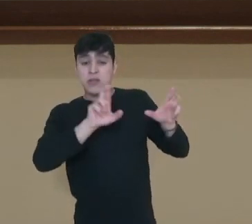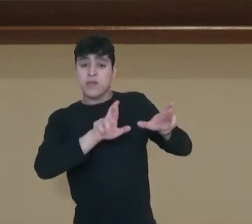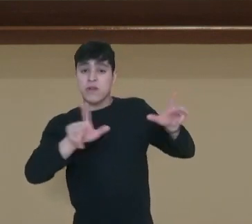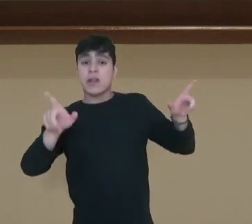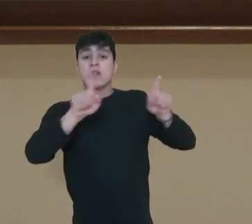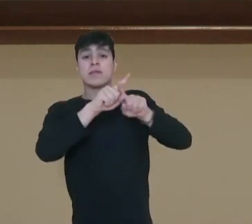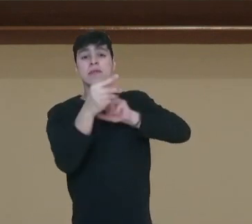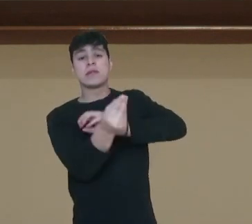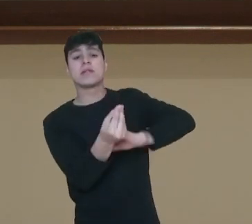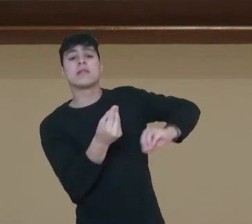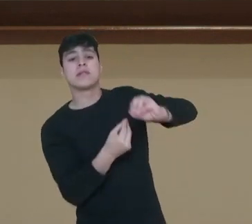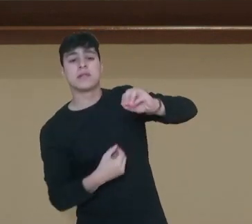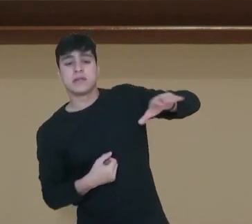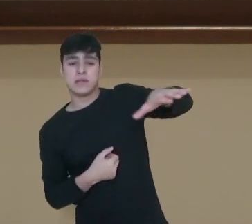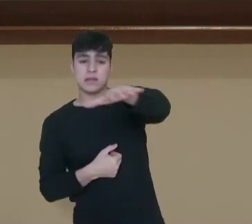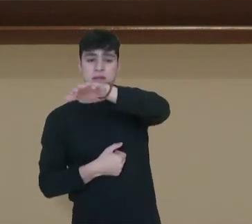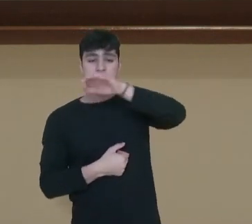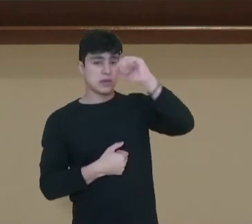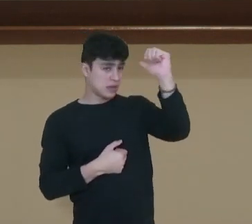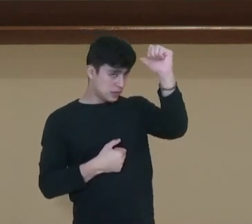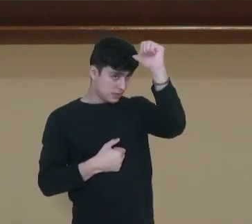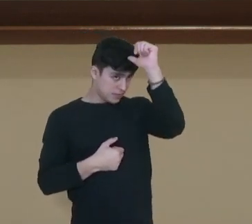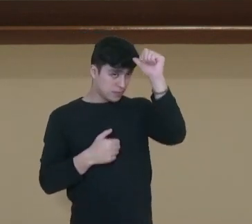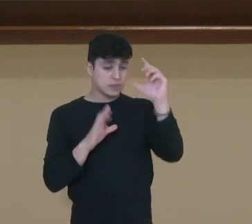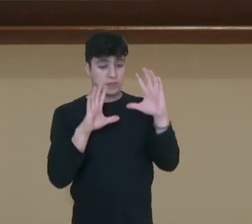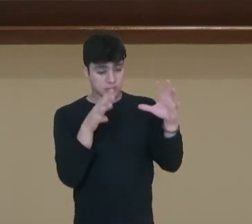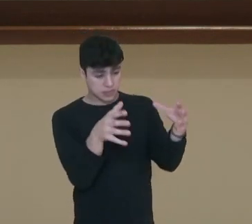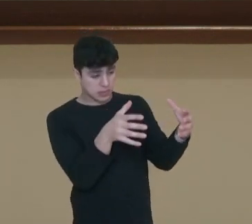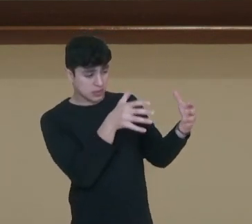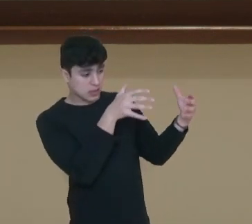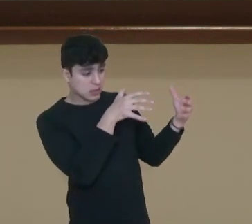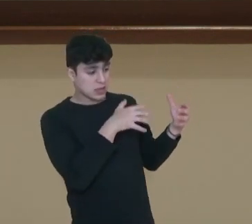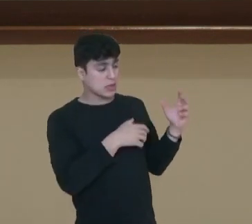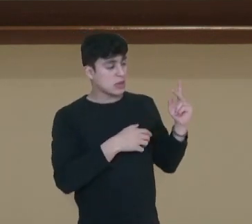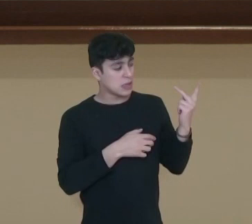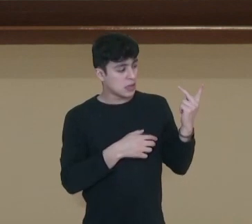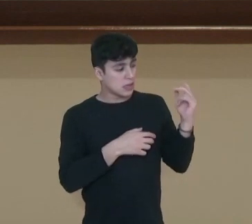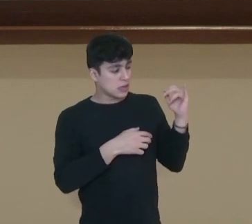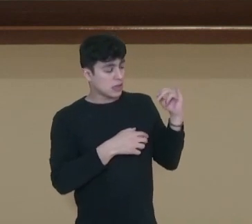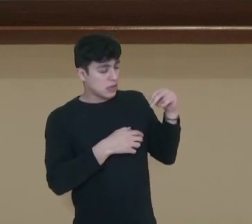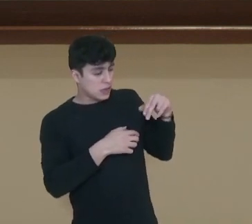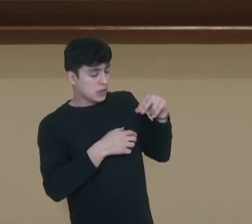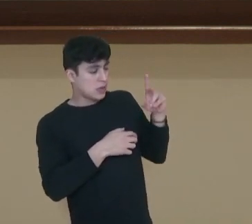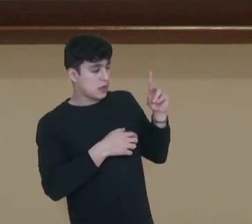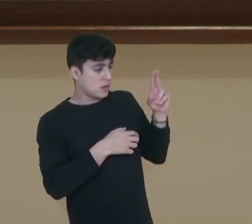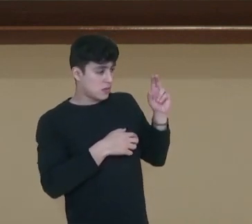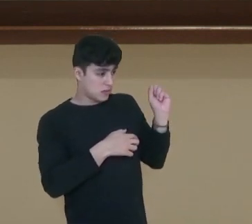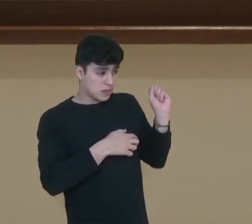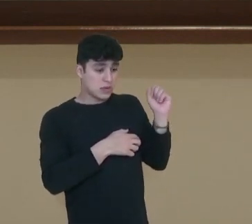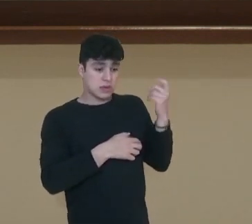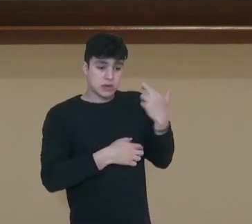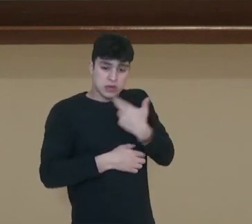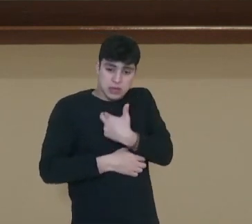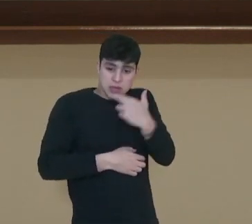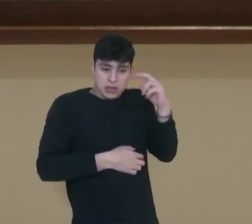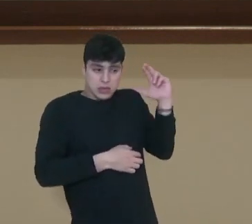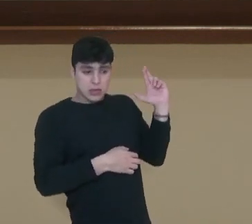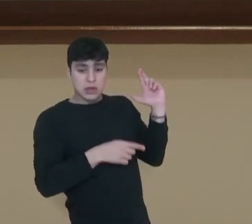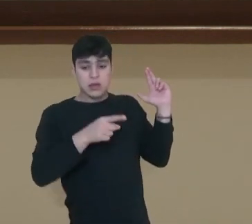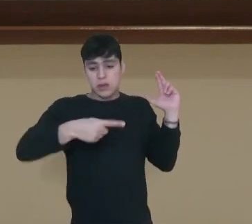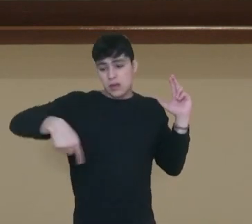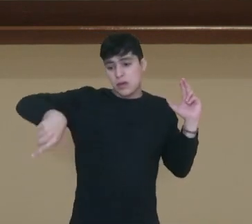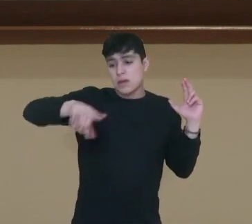parte ali do território da Índia. De um lado vão ter os hindus, uma religião, e eles também vão unir-se com